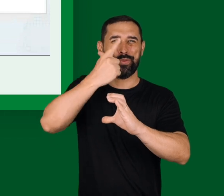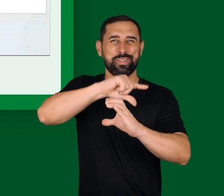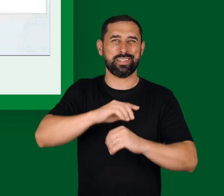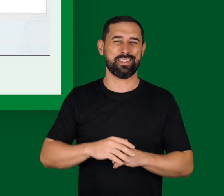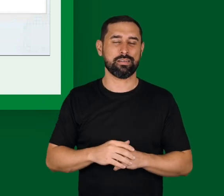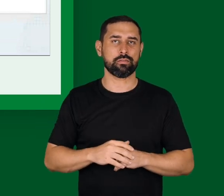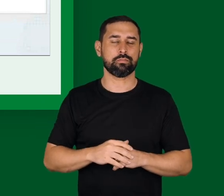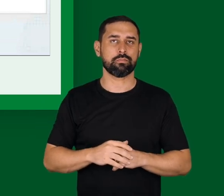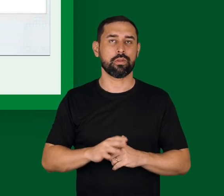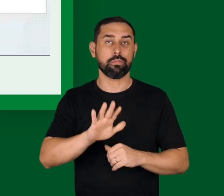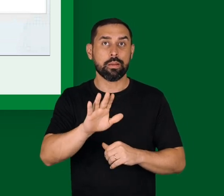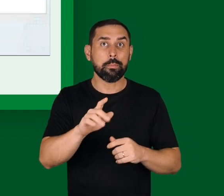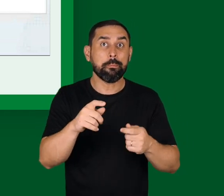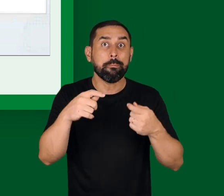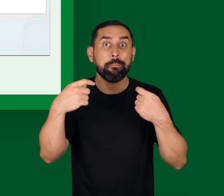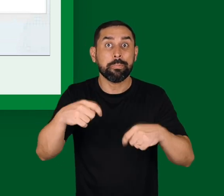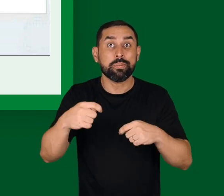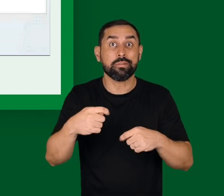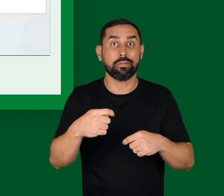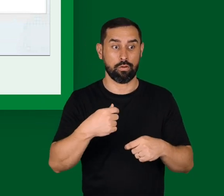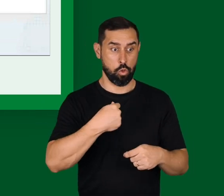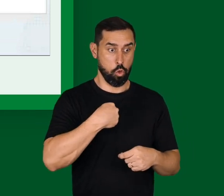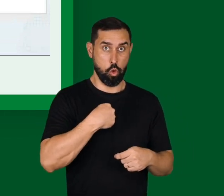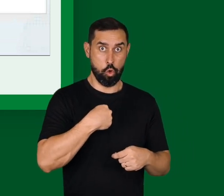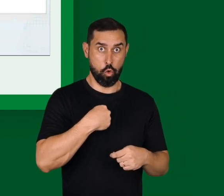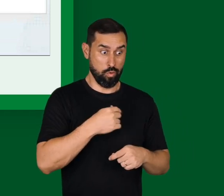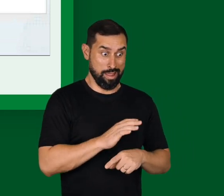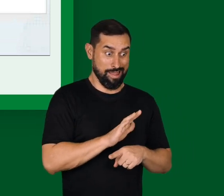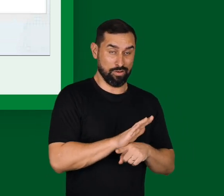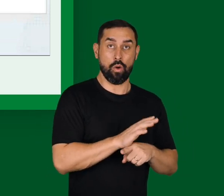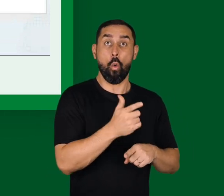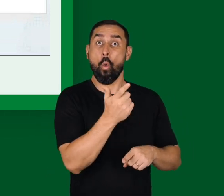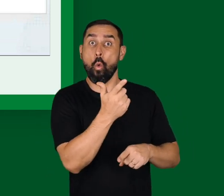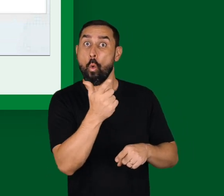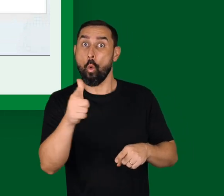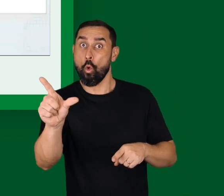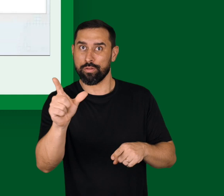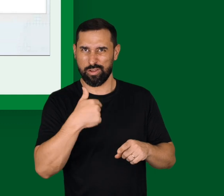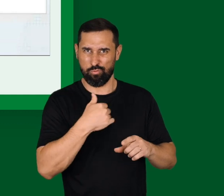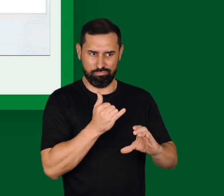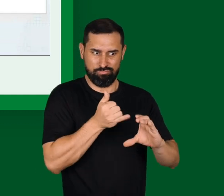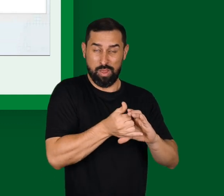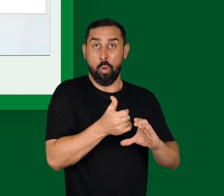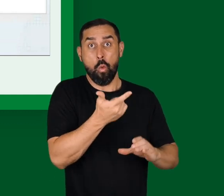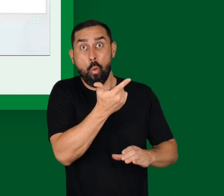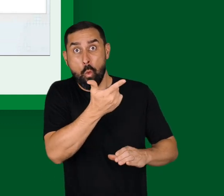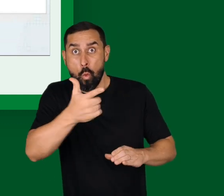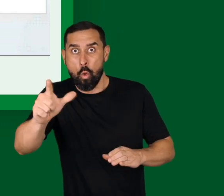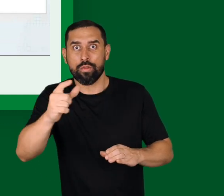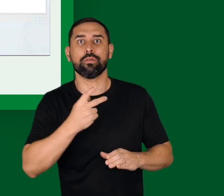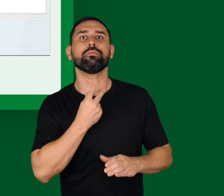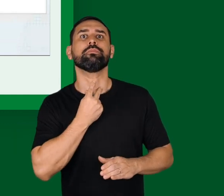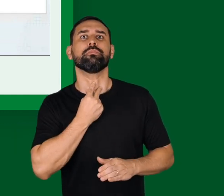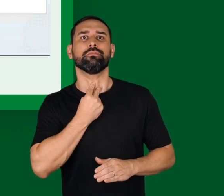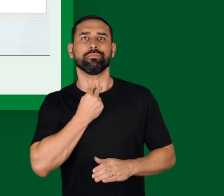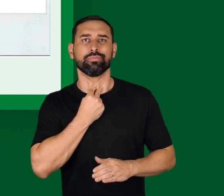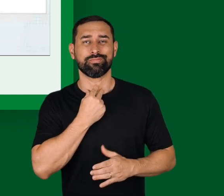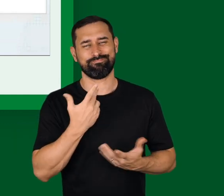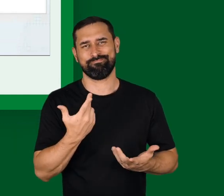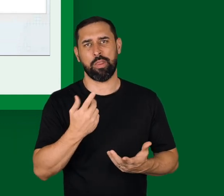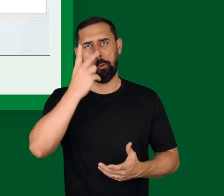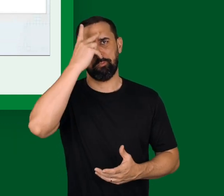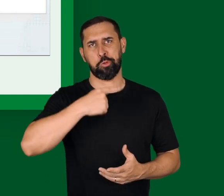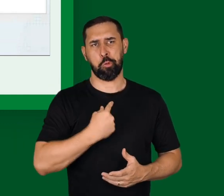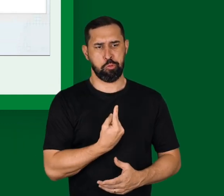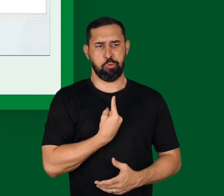sobre o cricoide, que o ideal é que seja uma outra pessoa, né? Por isso é importante de ter, não